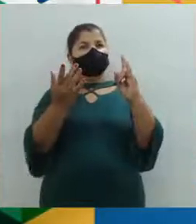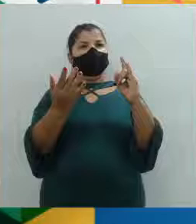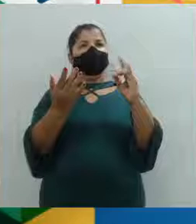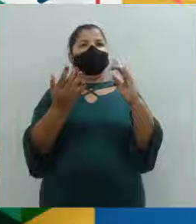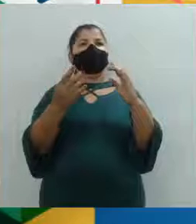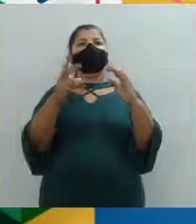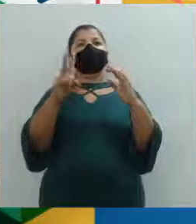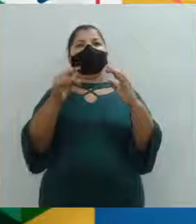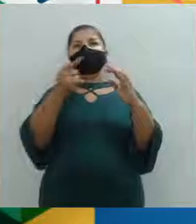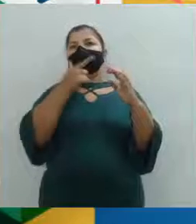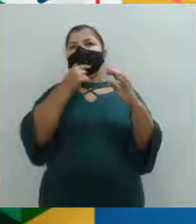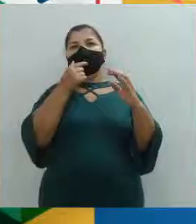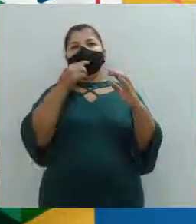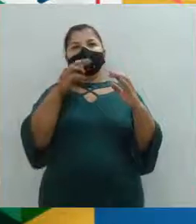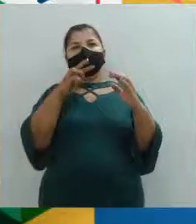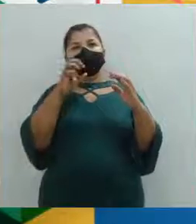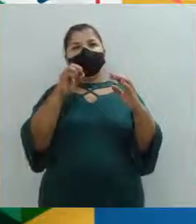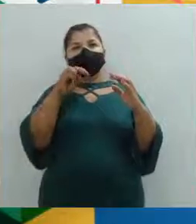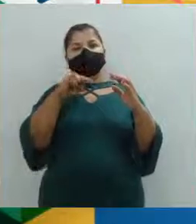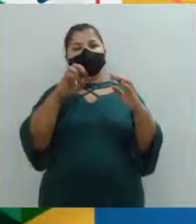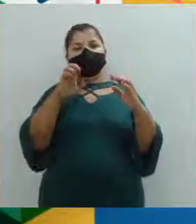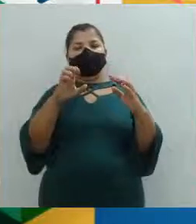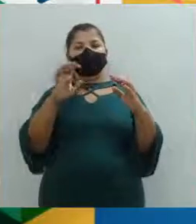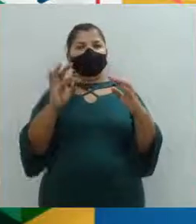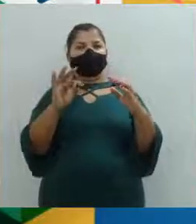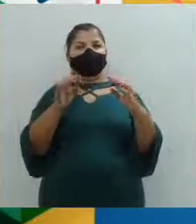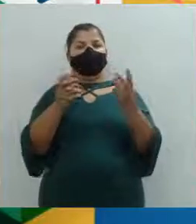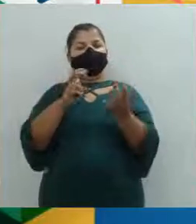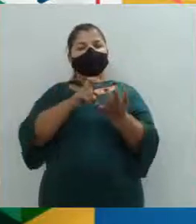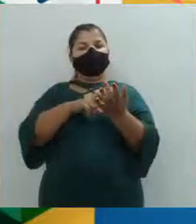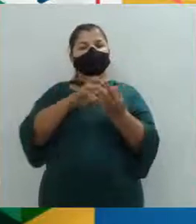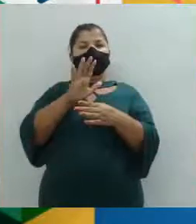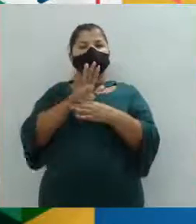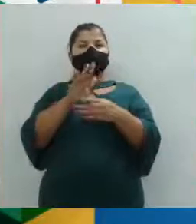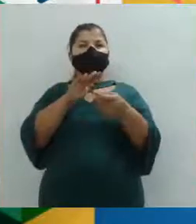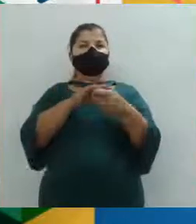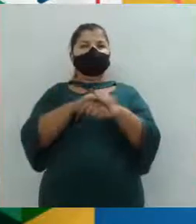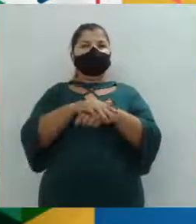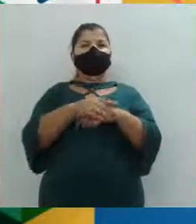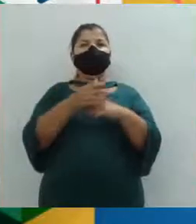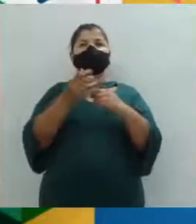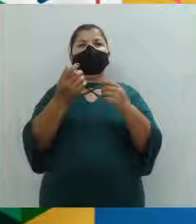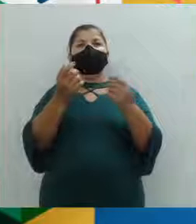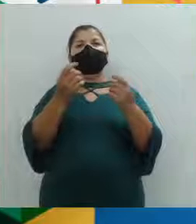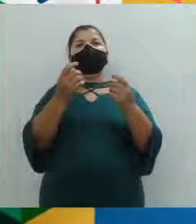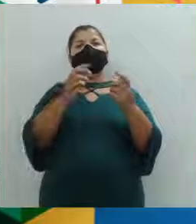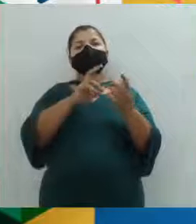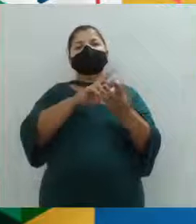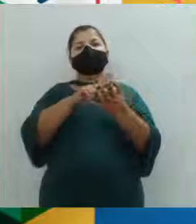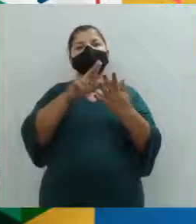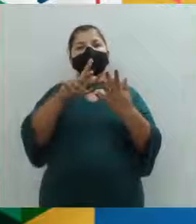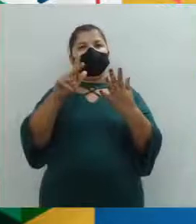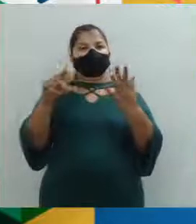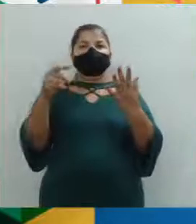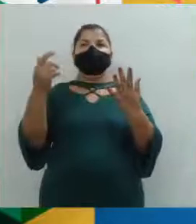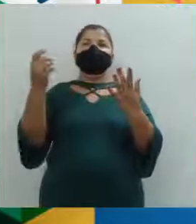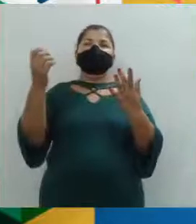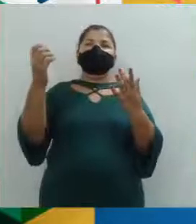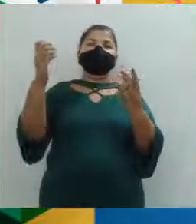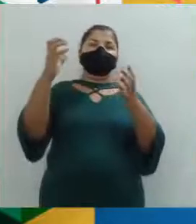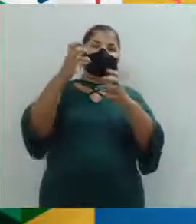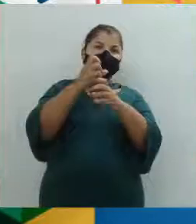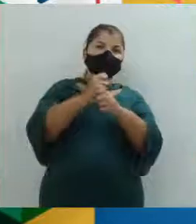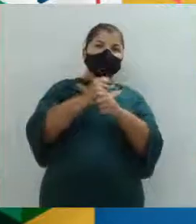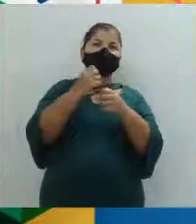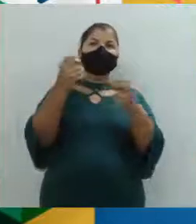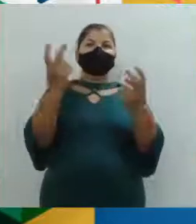essa catedral, vai ficar de manhã, de tarde, de noite, primavera, verão, outono e inverno, e vai perceber a luminosidade do